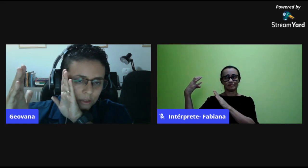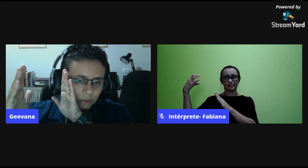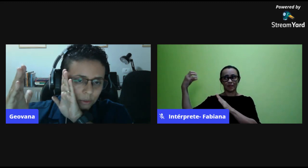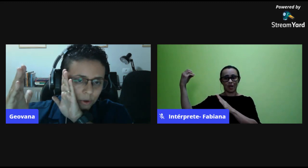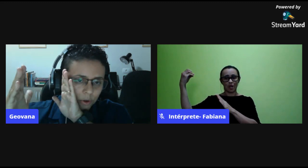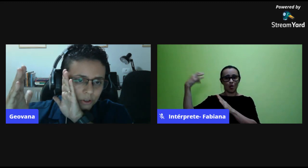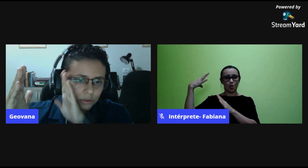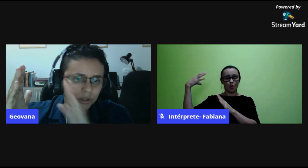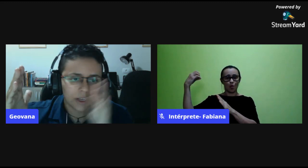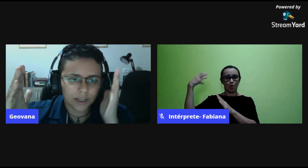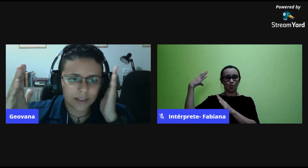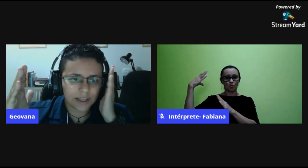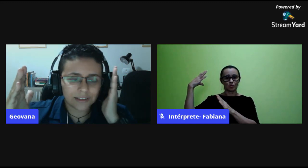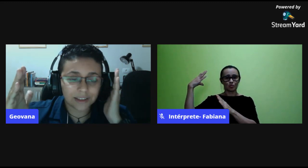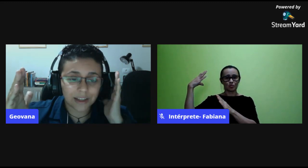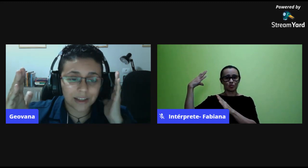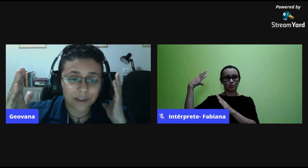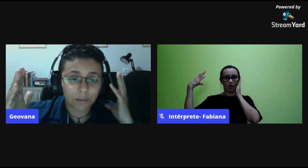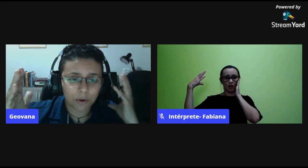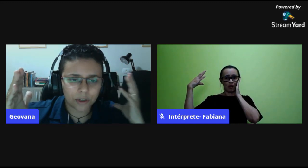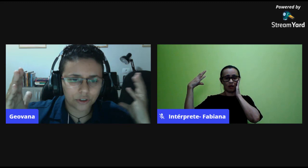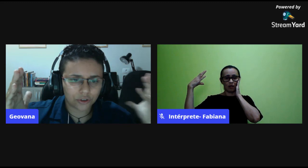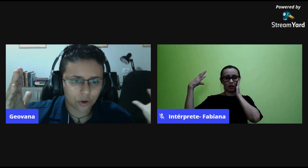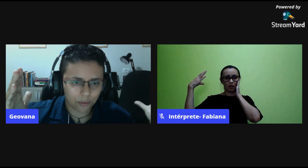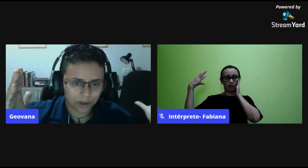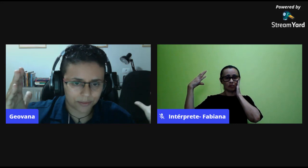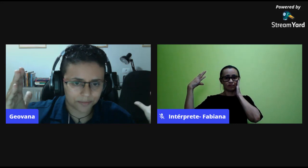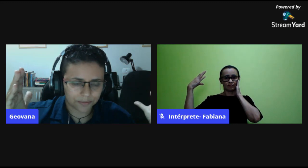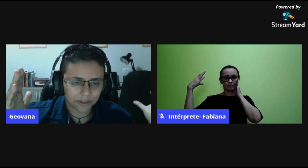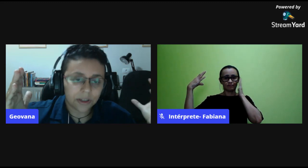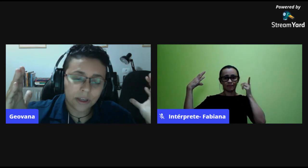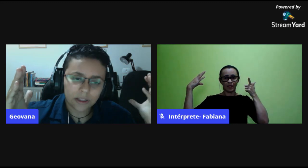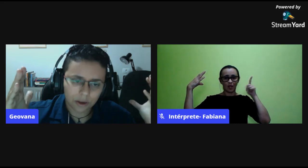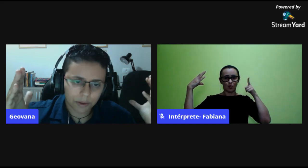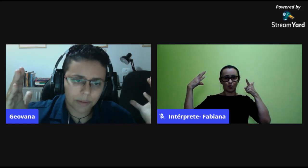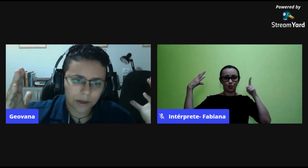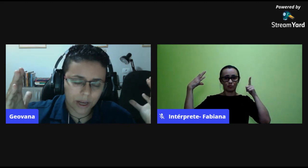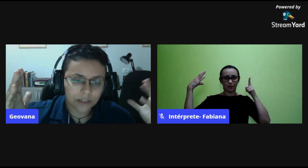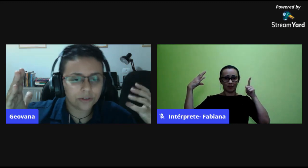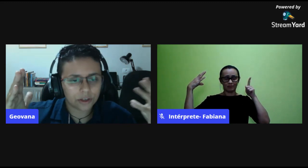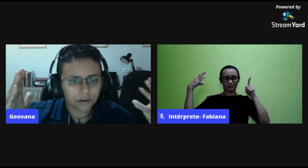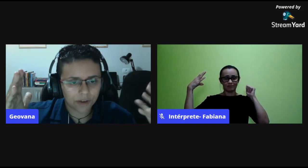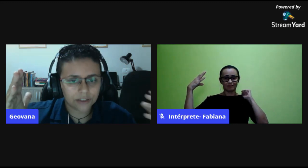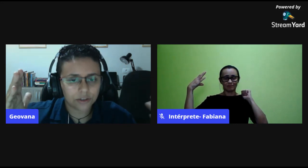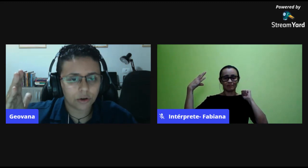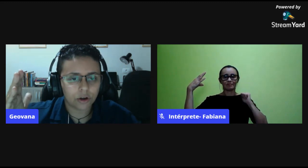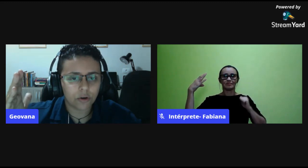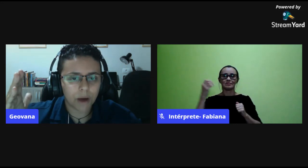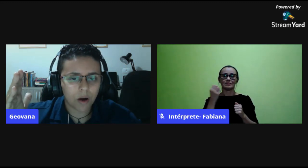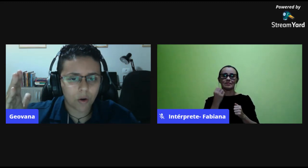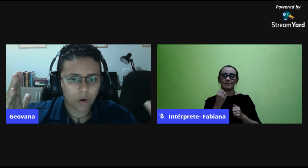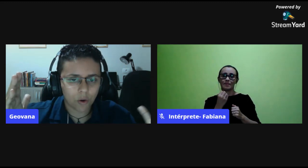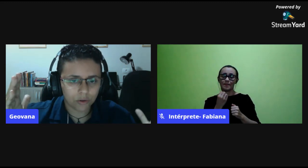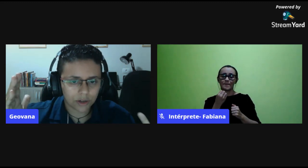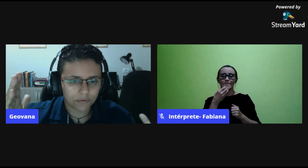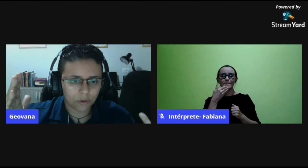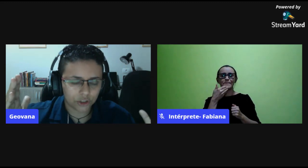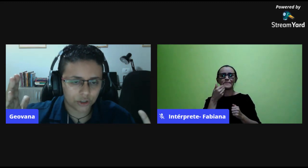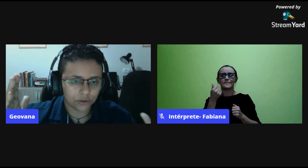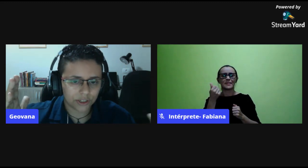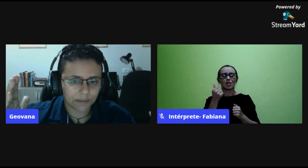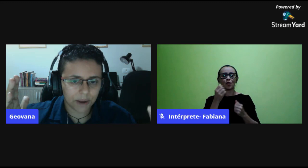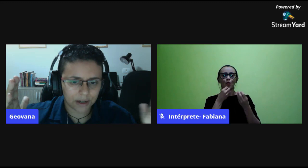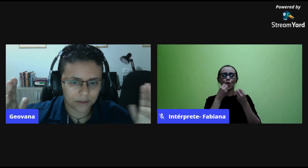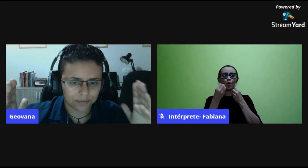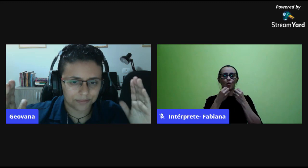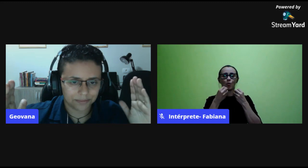num lado do meu rosto e desse lado vai dar um pouquinho de sombra. Então, para melhorar isso, o que eu faço? Eu coloco uma outra fonte